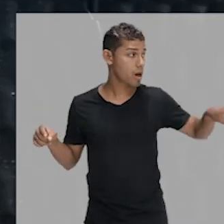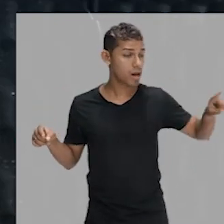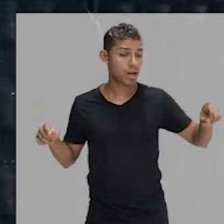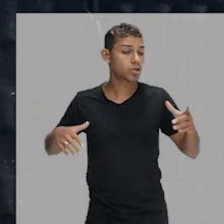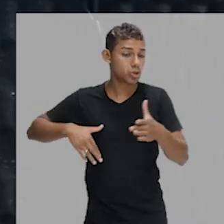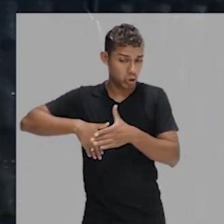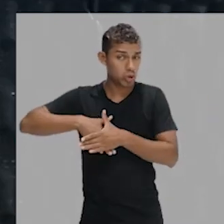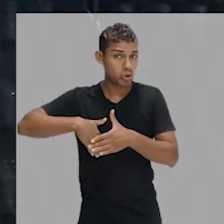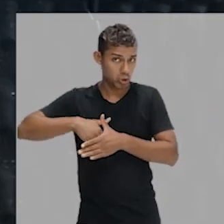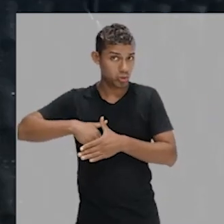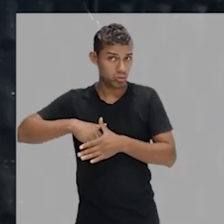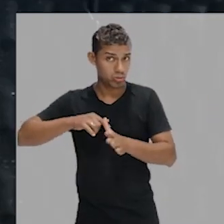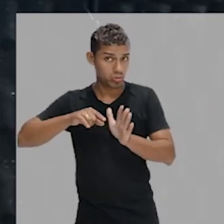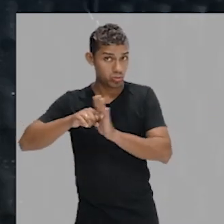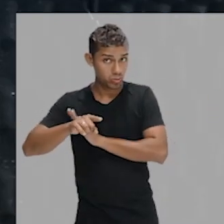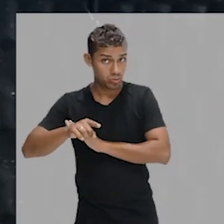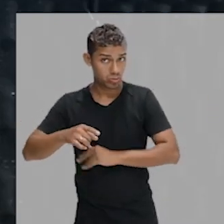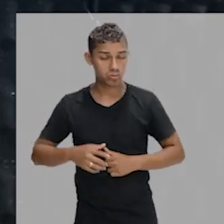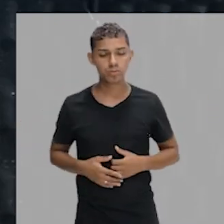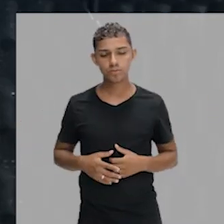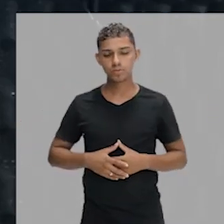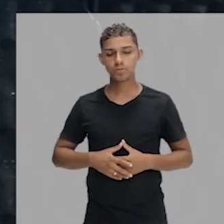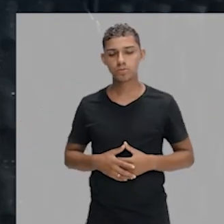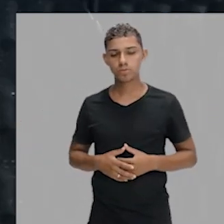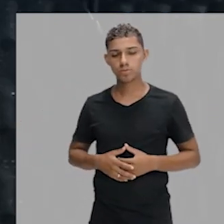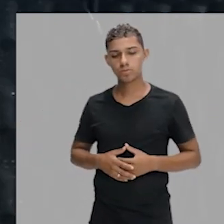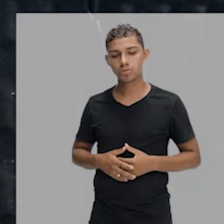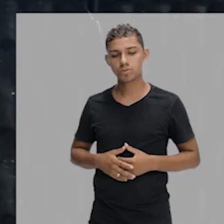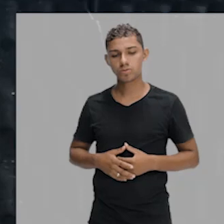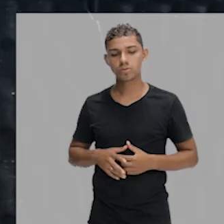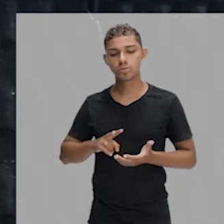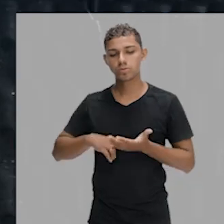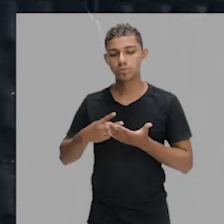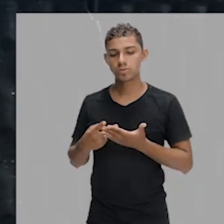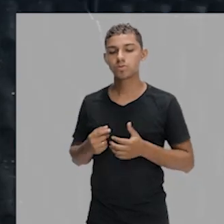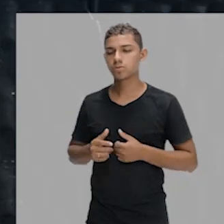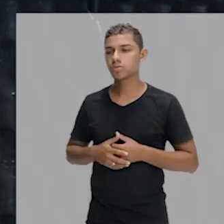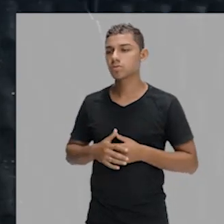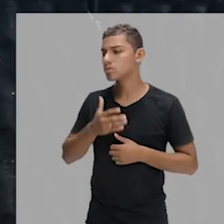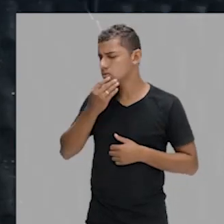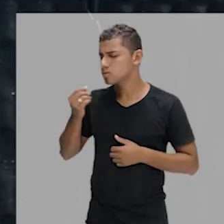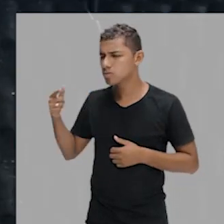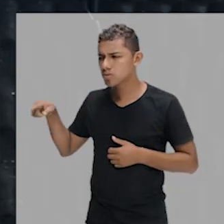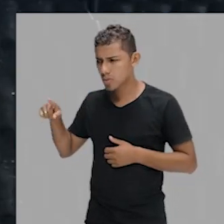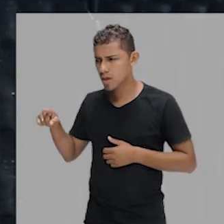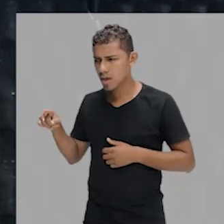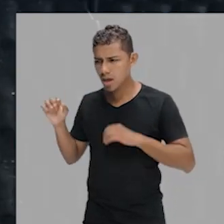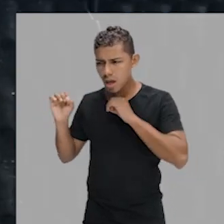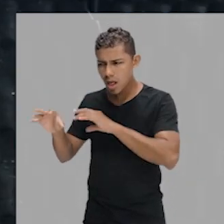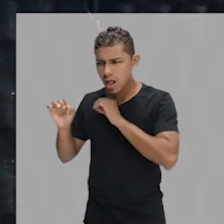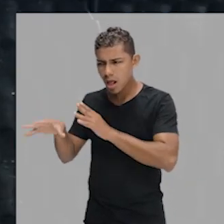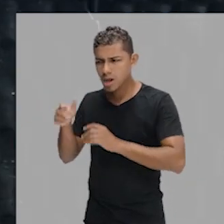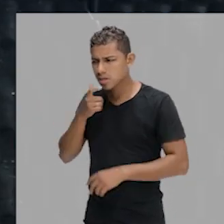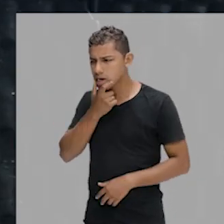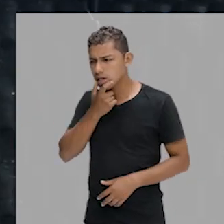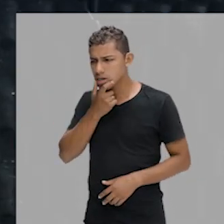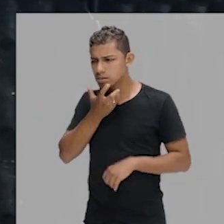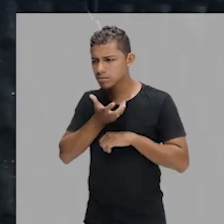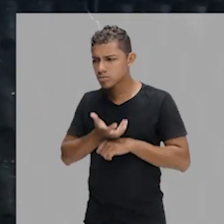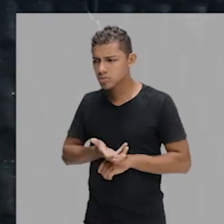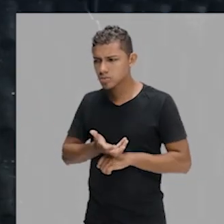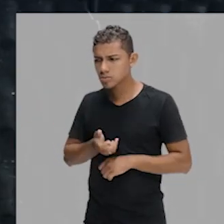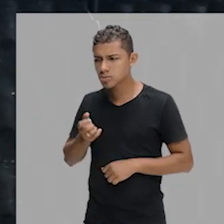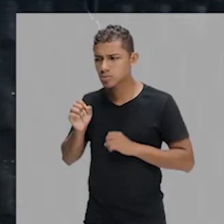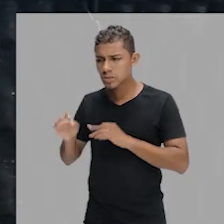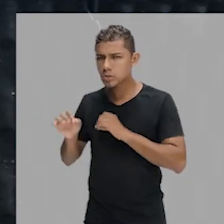pergunta. Does he teach English? Ele ensina inglês? Aqui eu tenho ES,